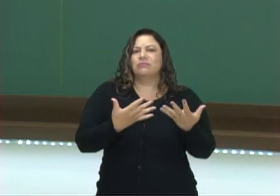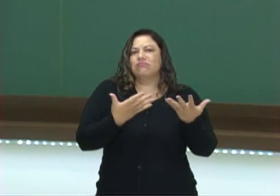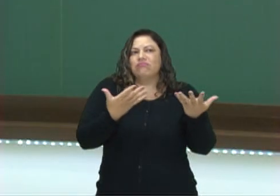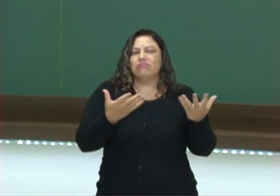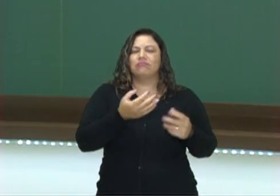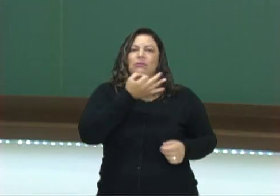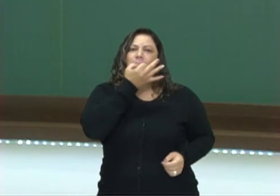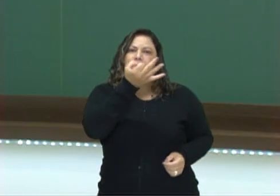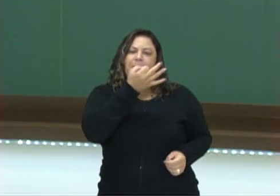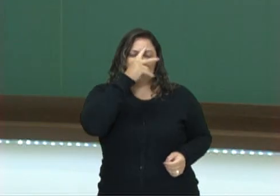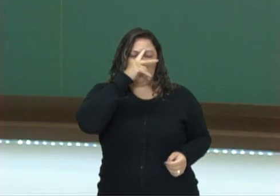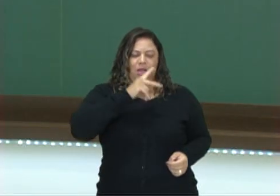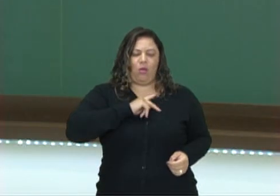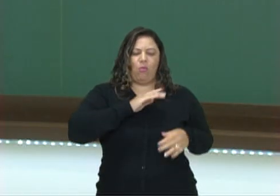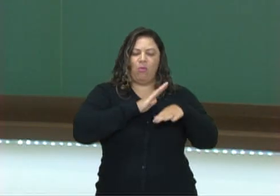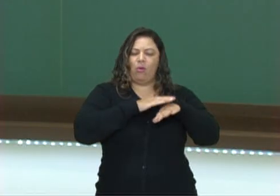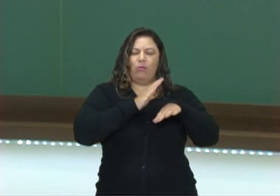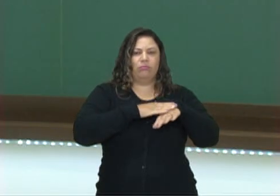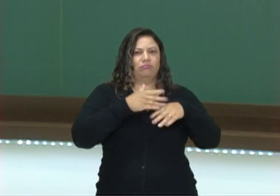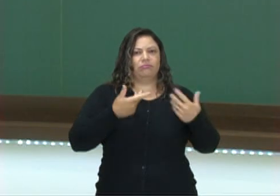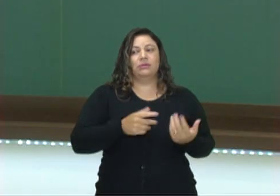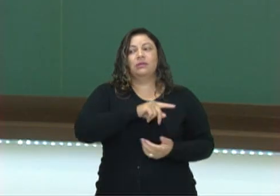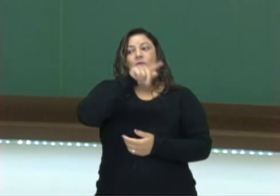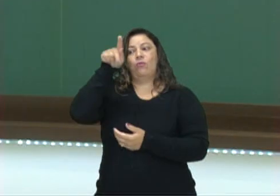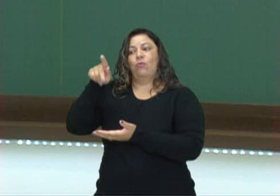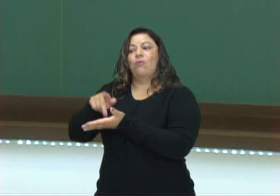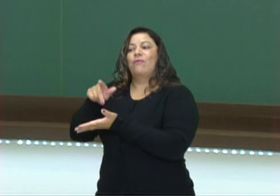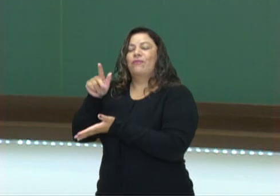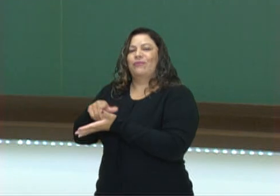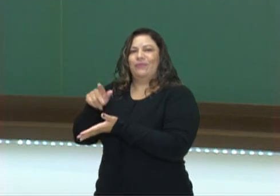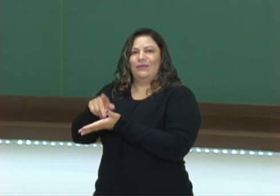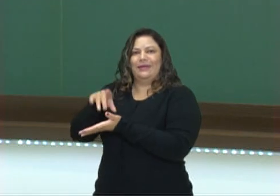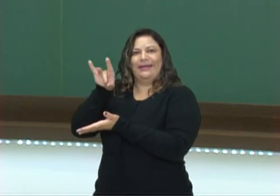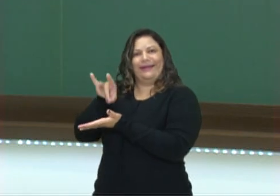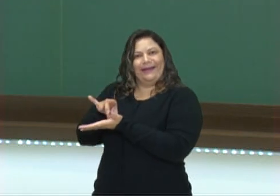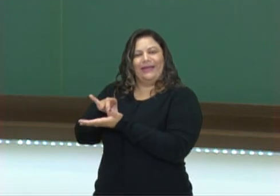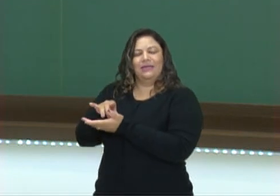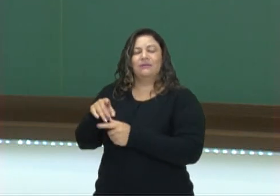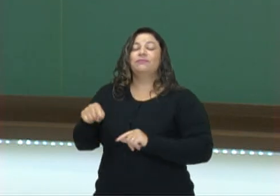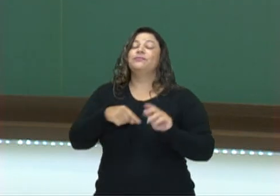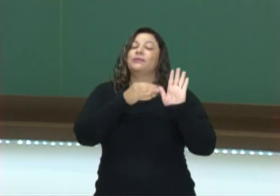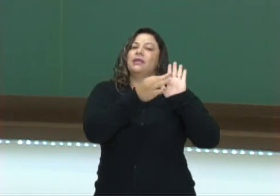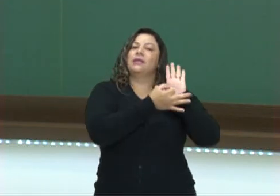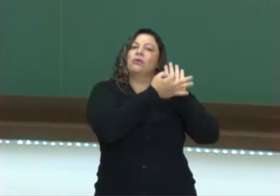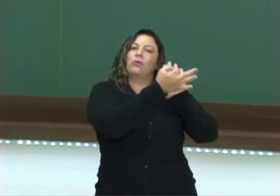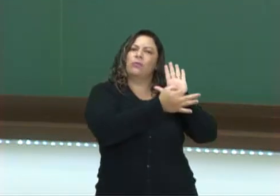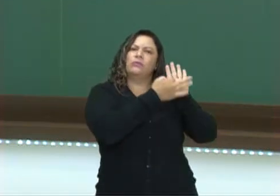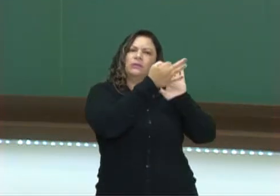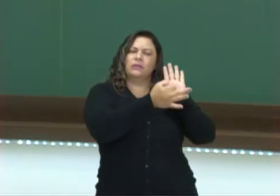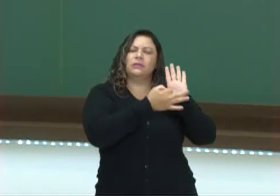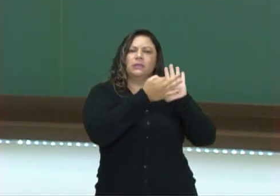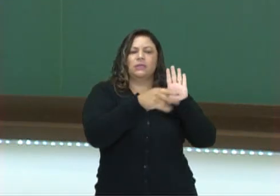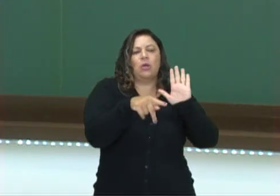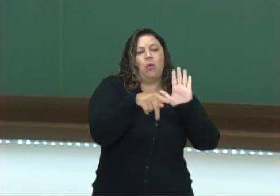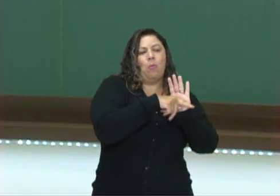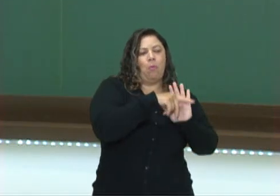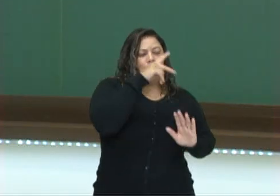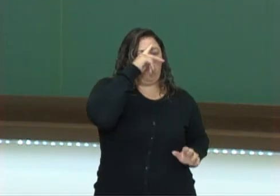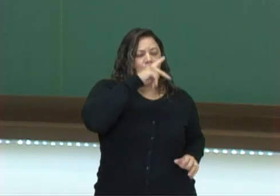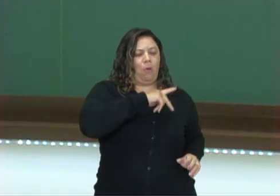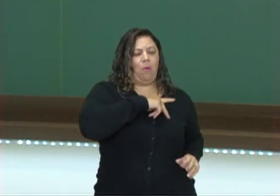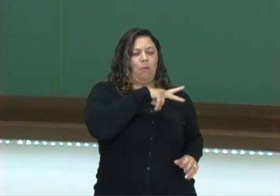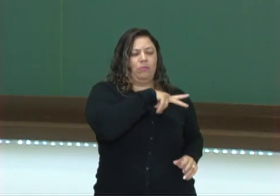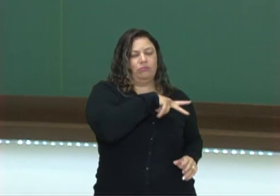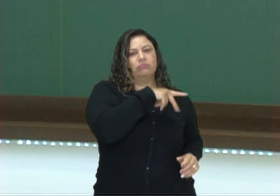né? Verdades são fatos. Opiniões são comentários, interpretações a respeito de um fato.